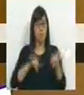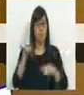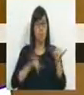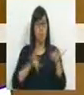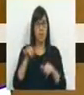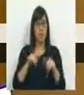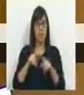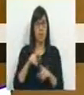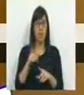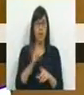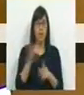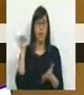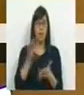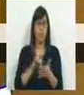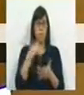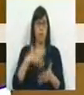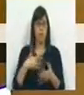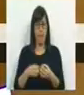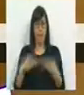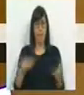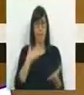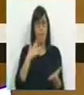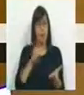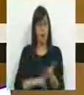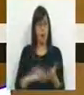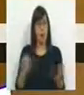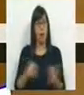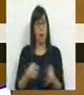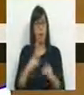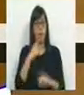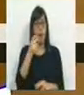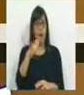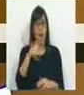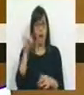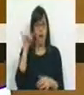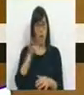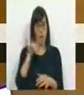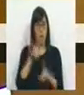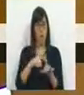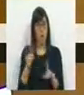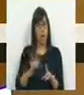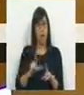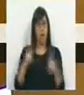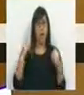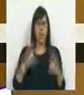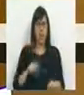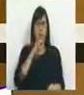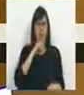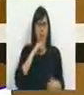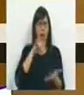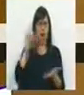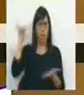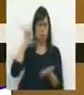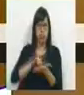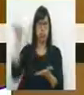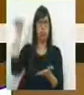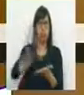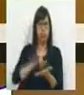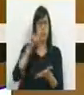para o aeroporto da Portela, se bem que é verdade que, segundo a ANA, o aeroporto de Lisboa tem capacidade,